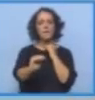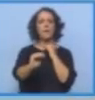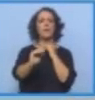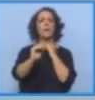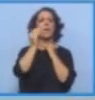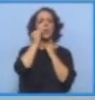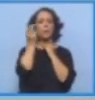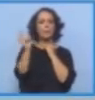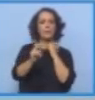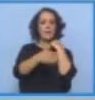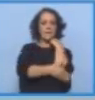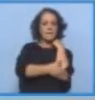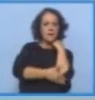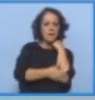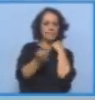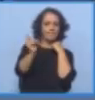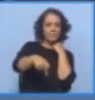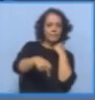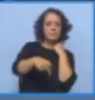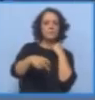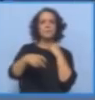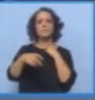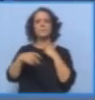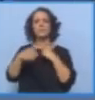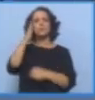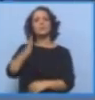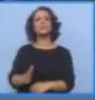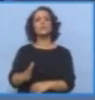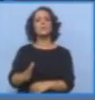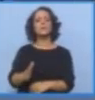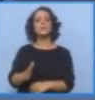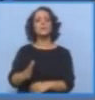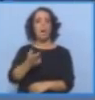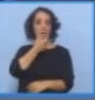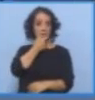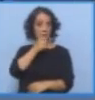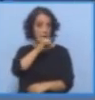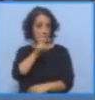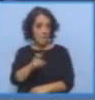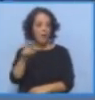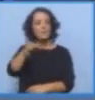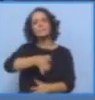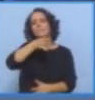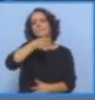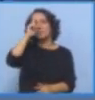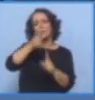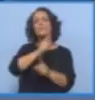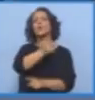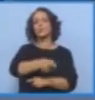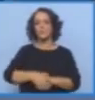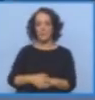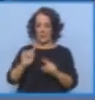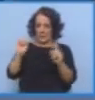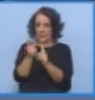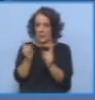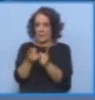a inveja, o fruto da justiça semeia-se na paz. Que mensagem Santiago quer passar? Muito brevemente.